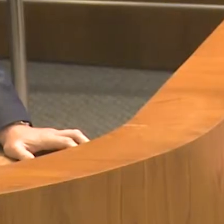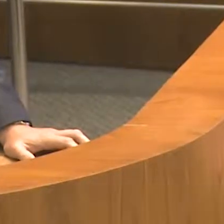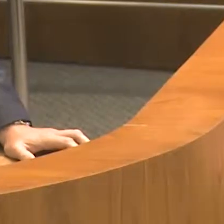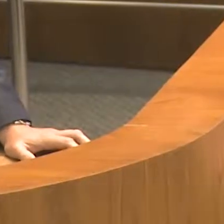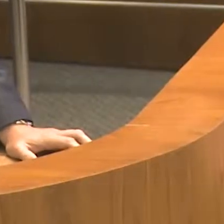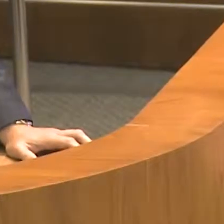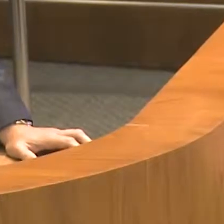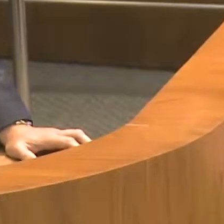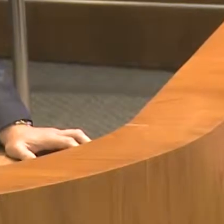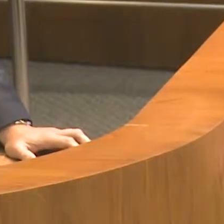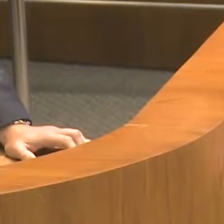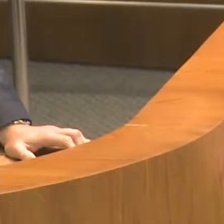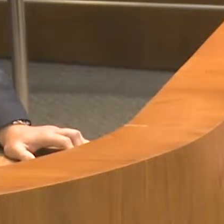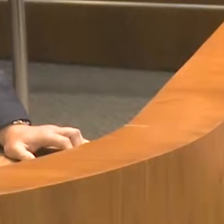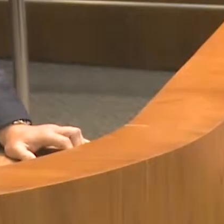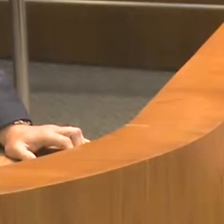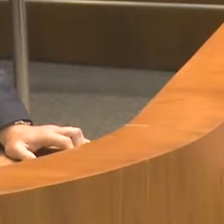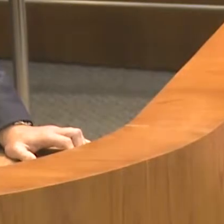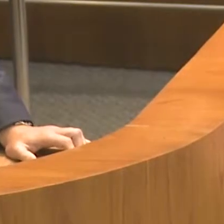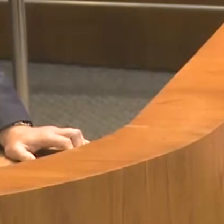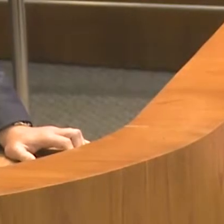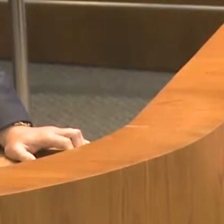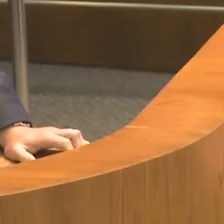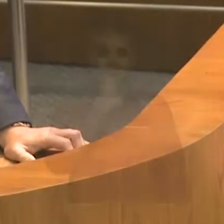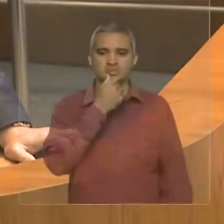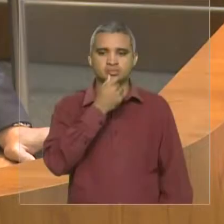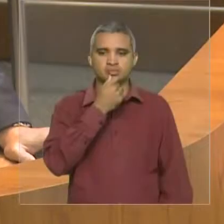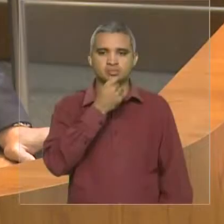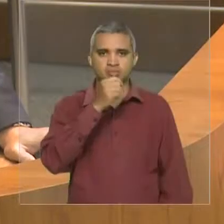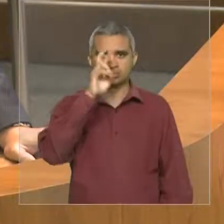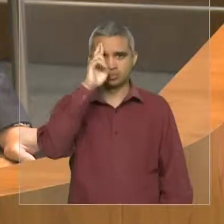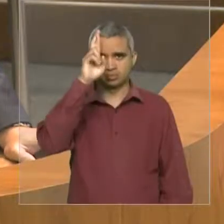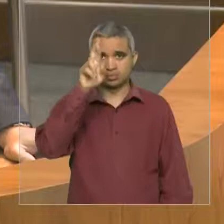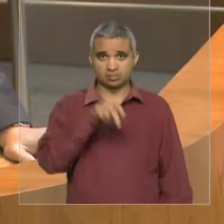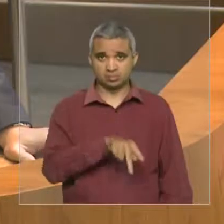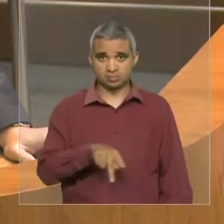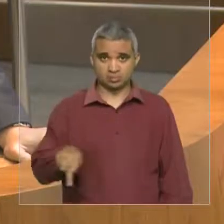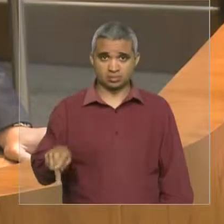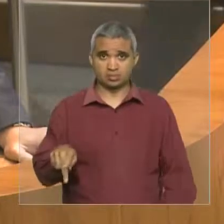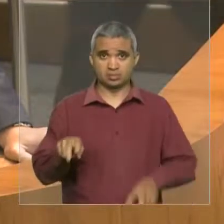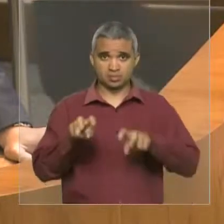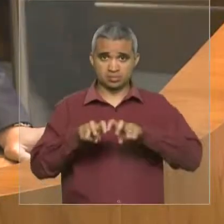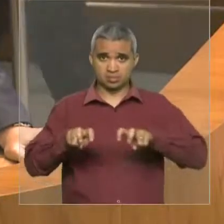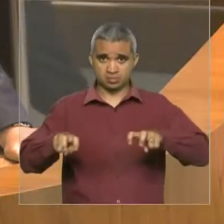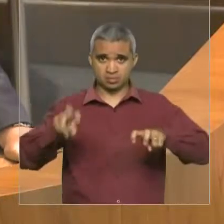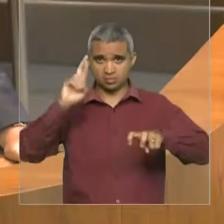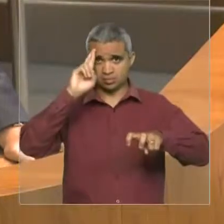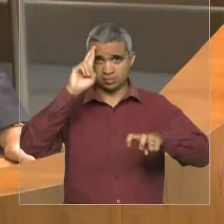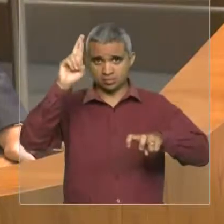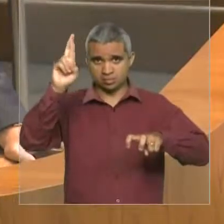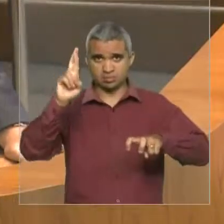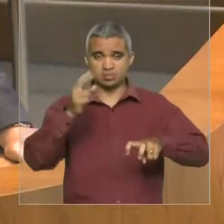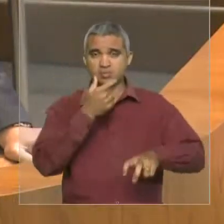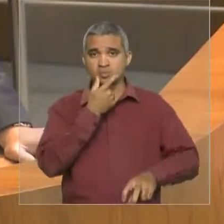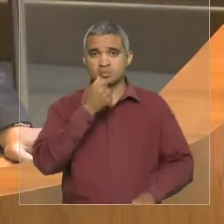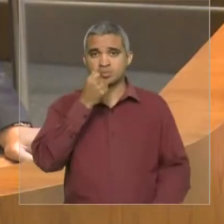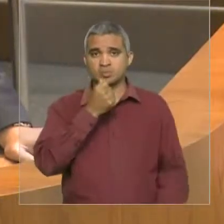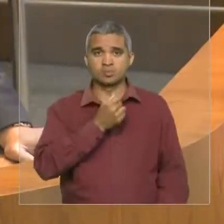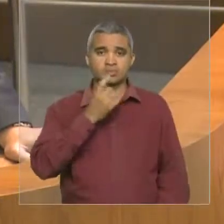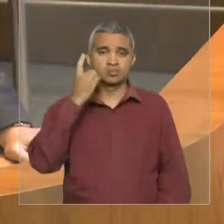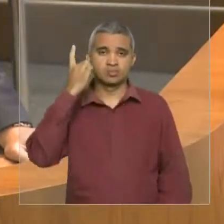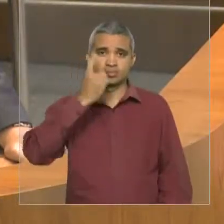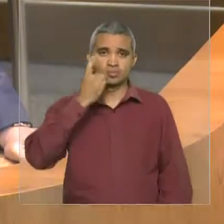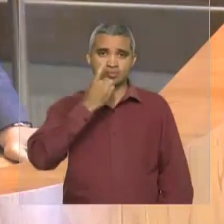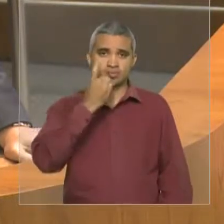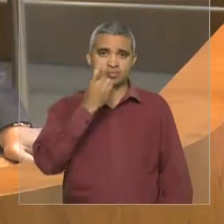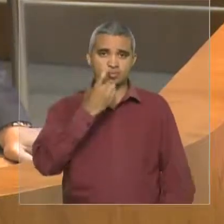Senhor presidente, membros desta mesa, senhores deputados, deputadas, imprensa, galeria, povo